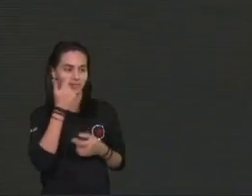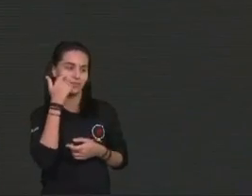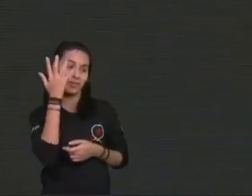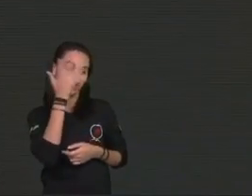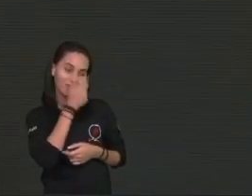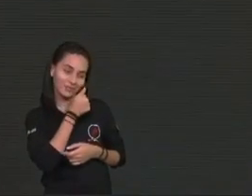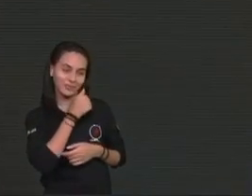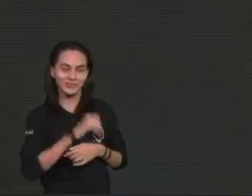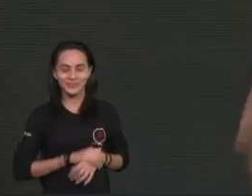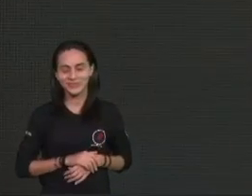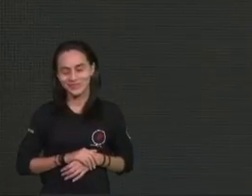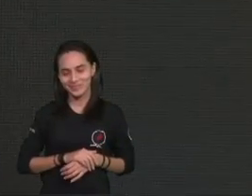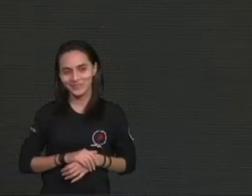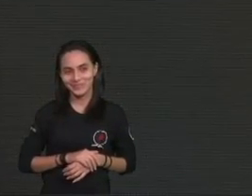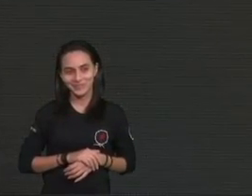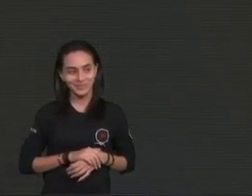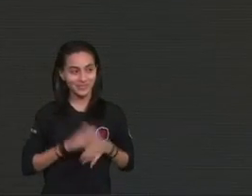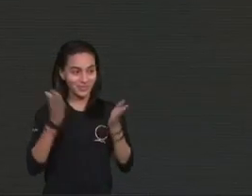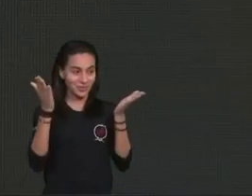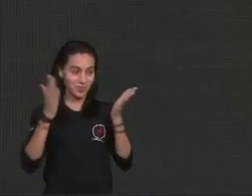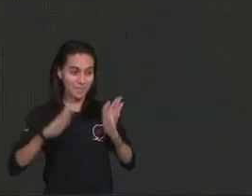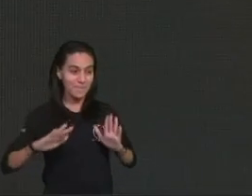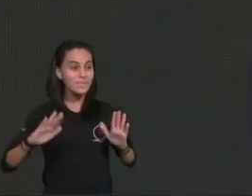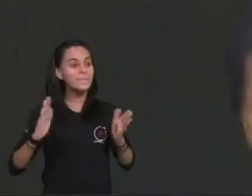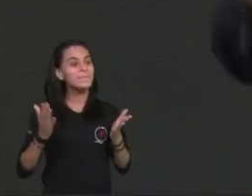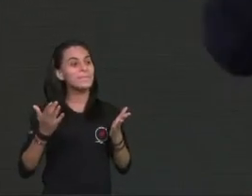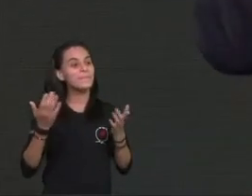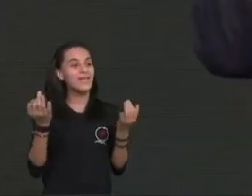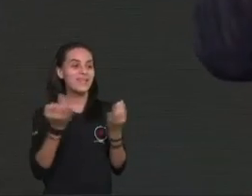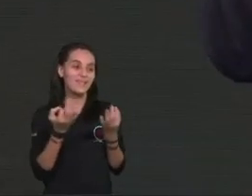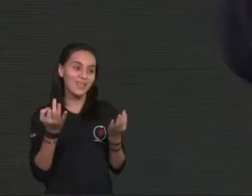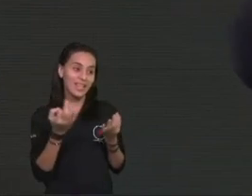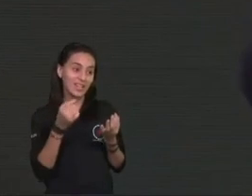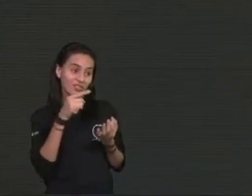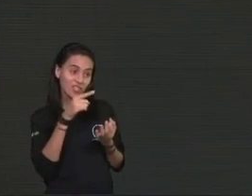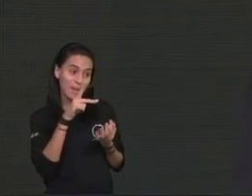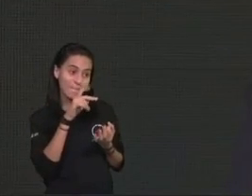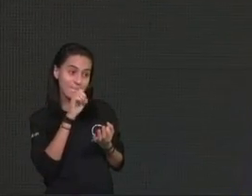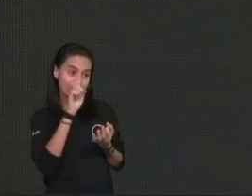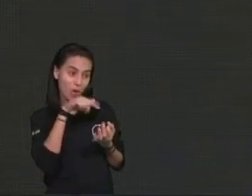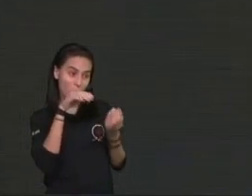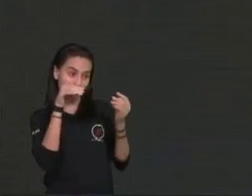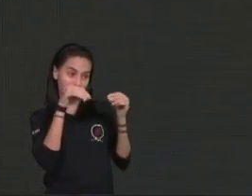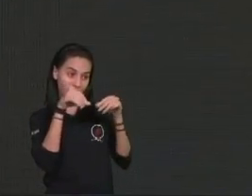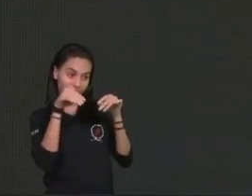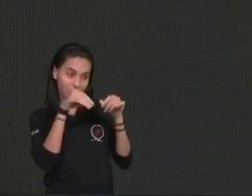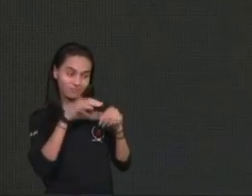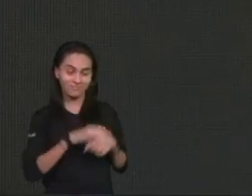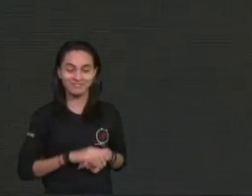olhos lindos né esse corpo perfeito tu não passa de pó